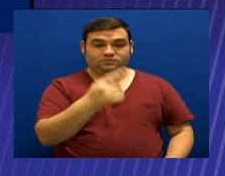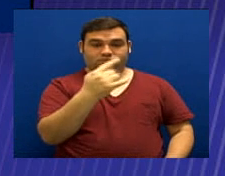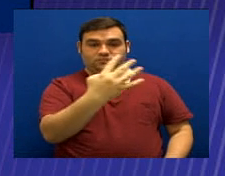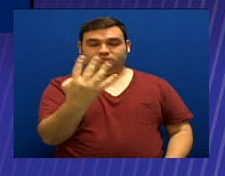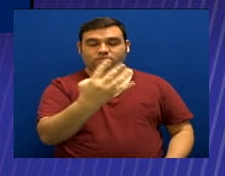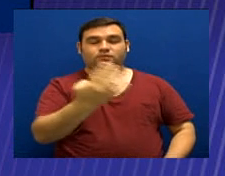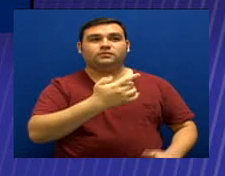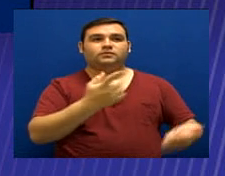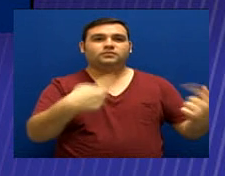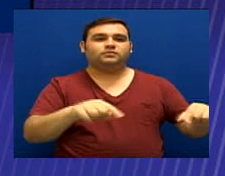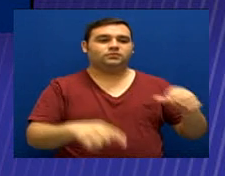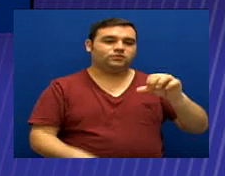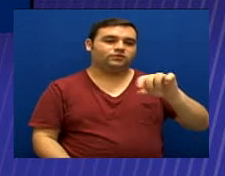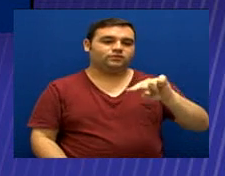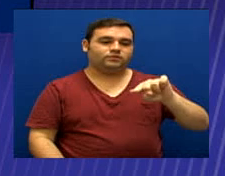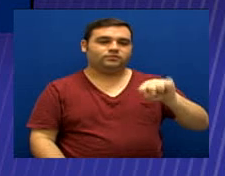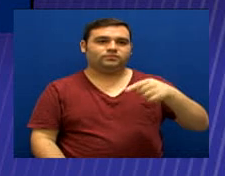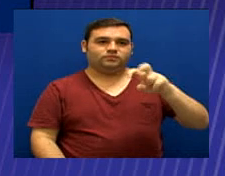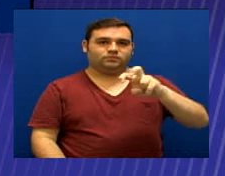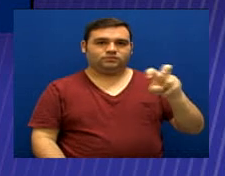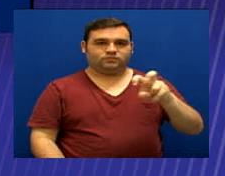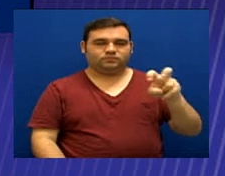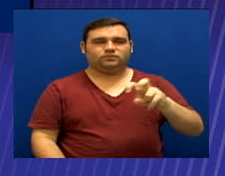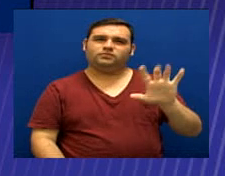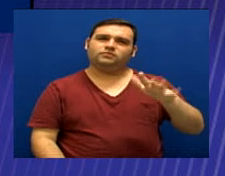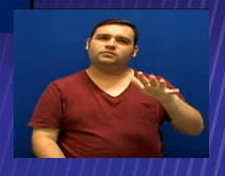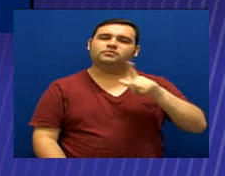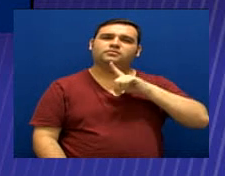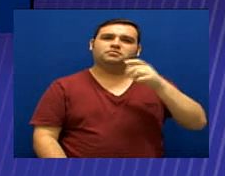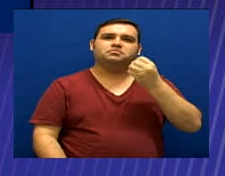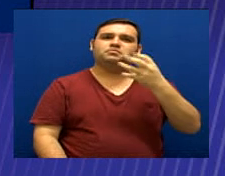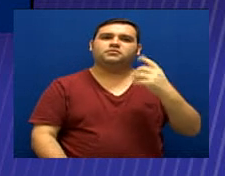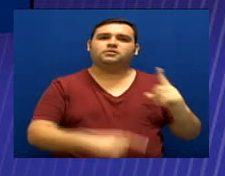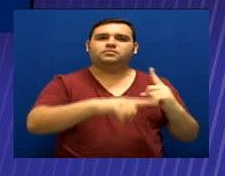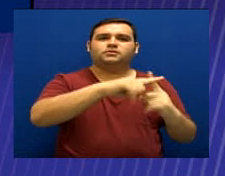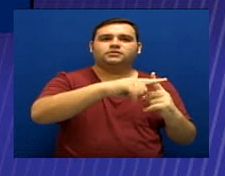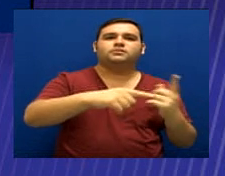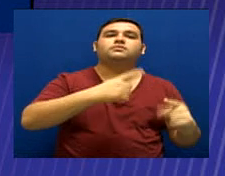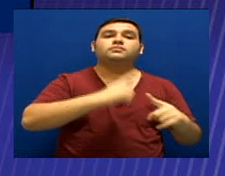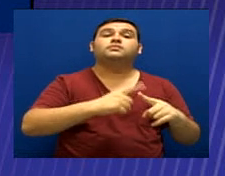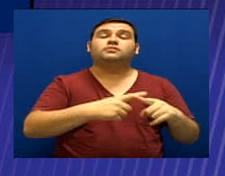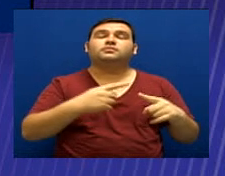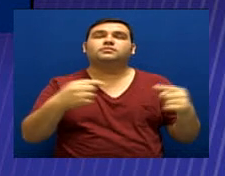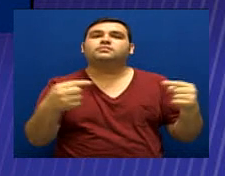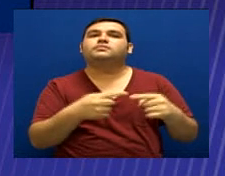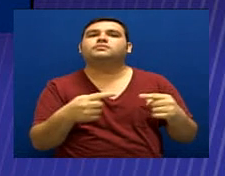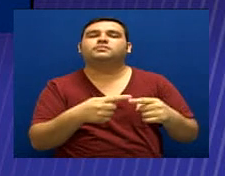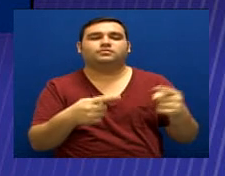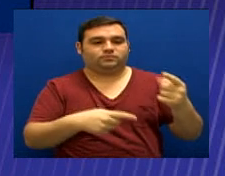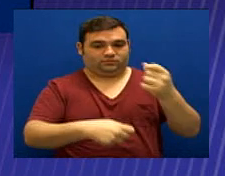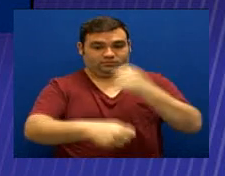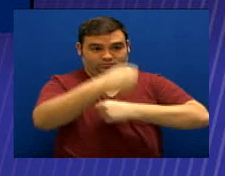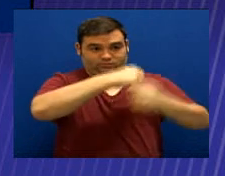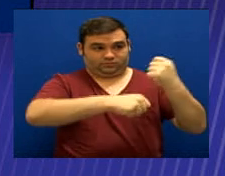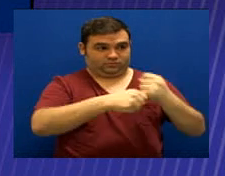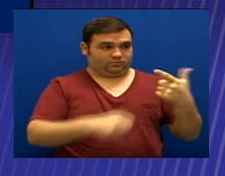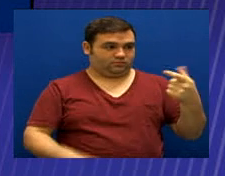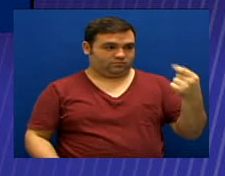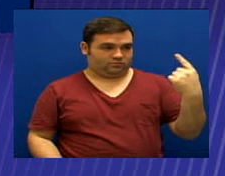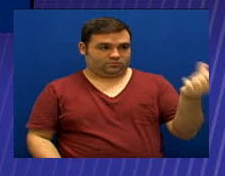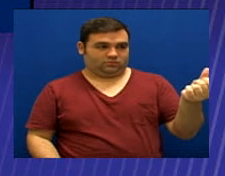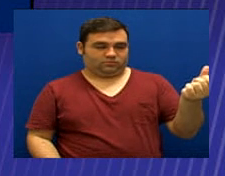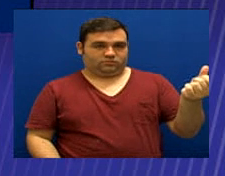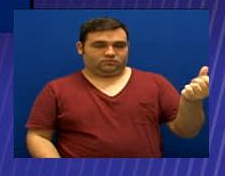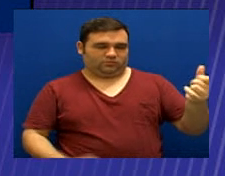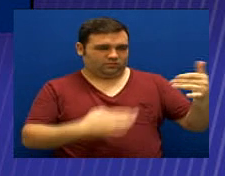variação real de 9 e 55 aqui uma variação positiva significa que no ano de 2016 no